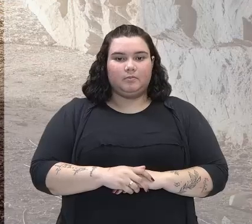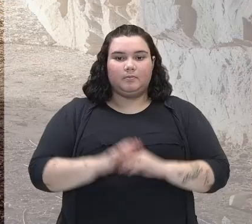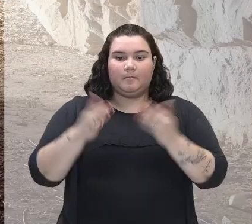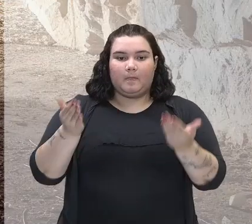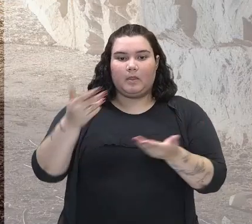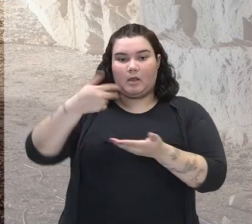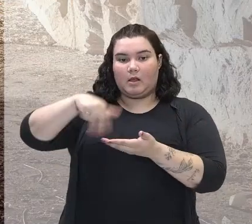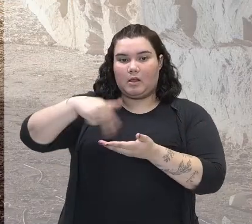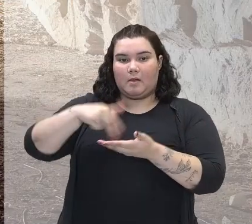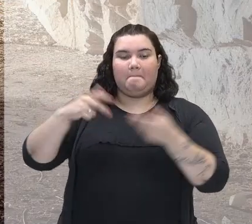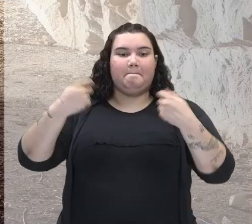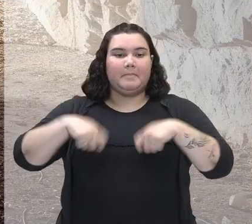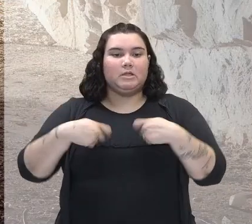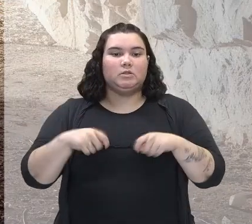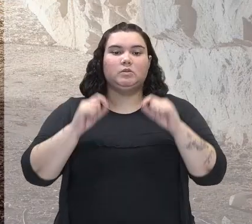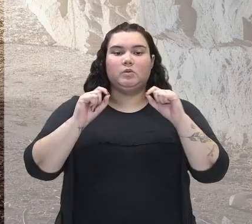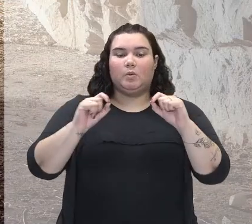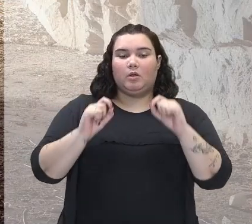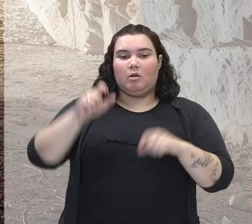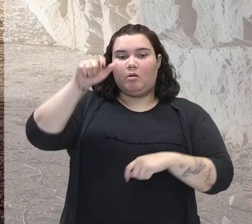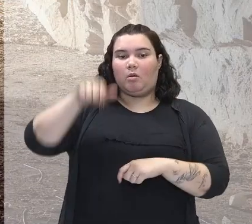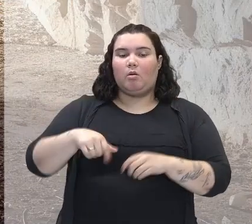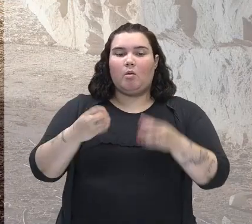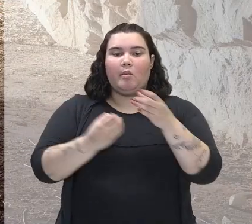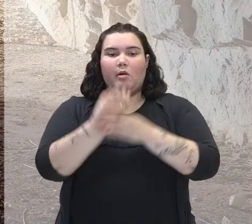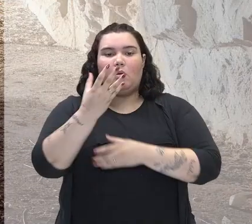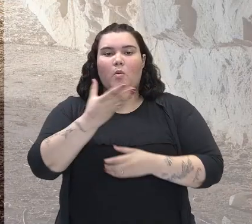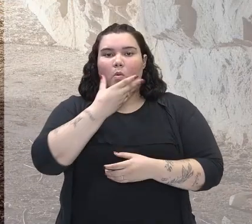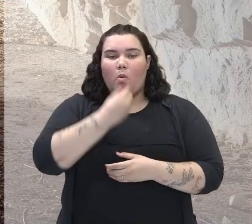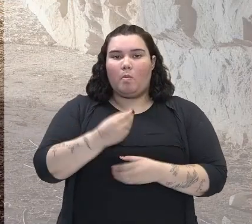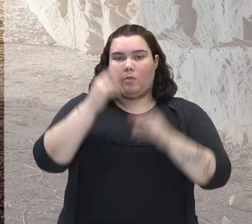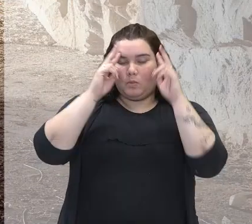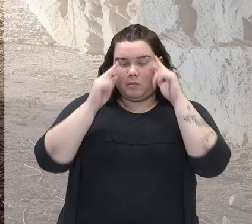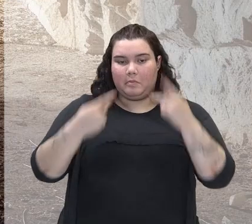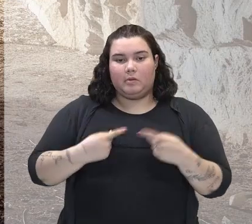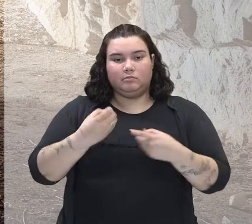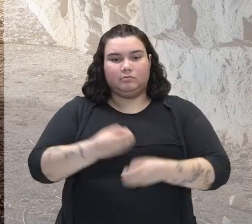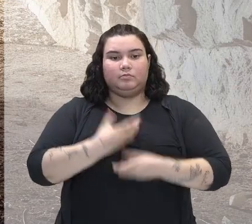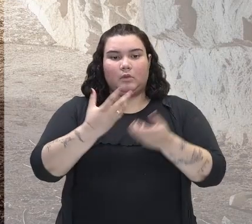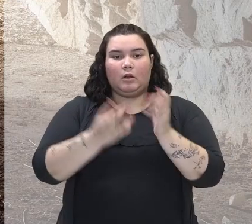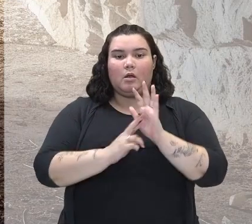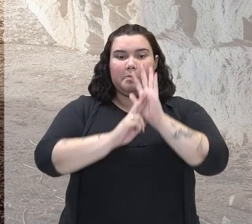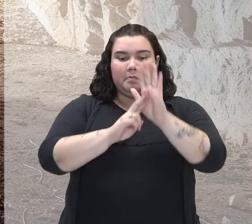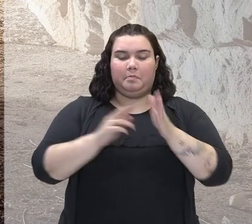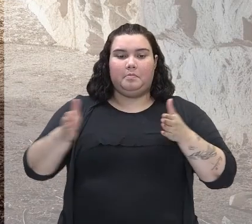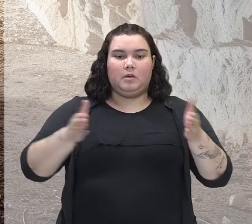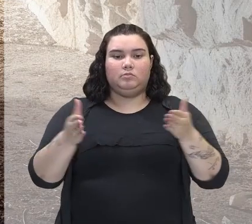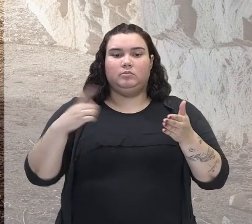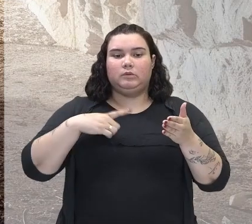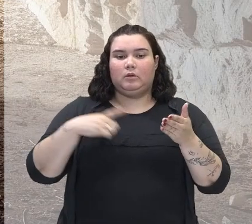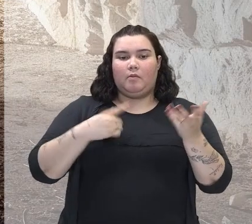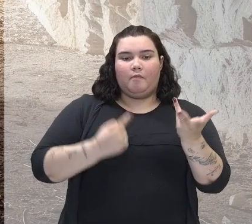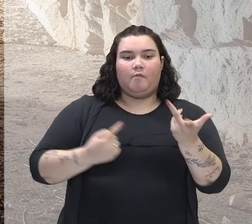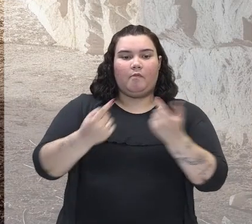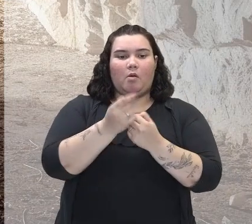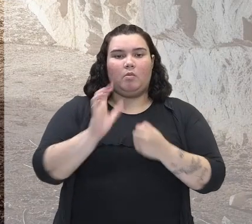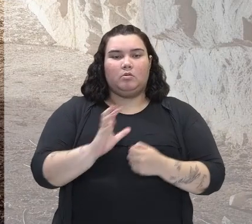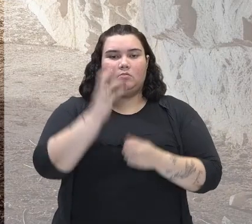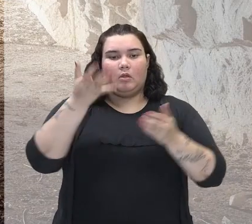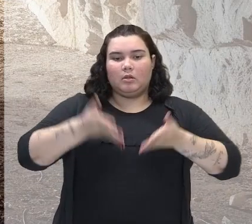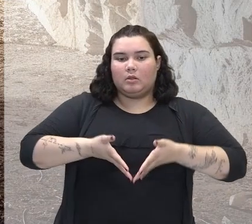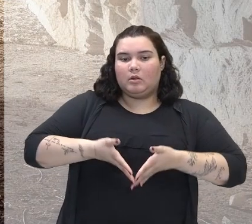A dança é fruto da necessidade de expressão do homem, representando naquele período todas as formas de acontecimentos sociais.